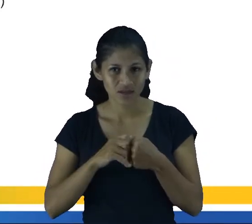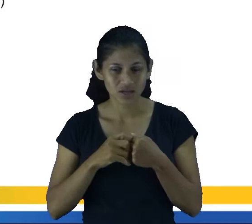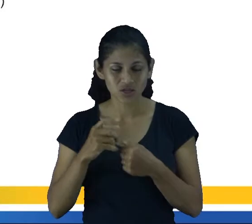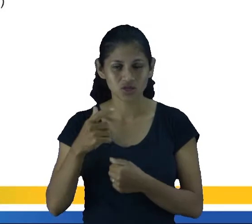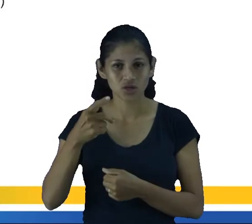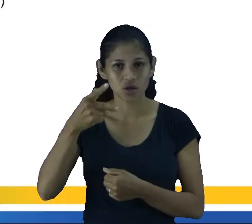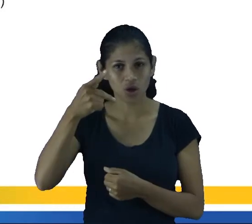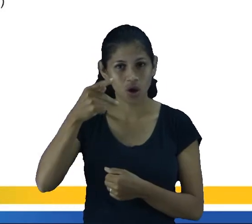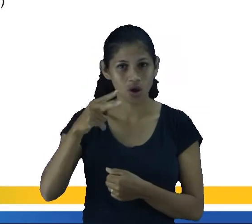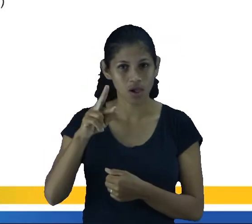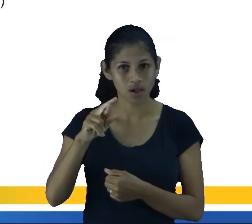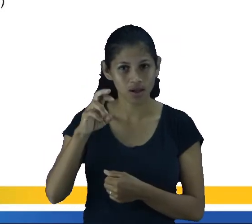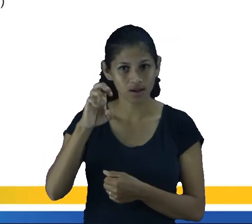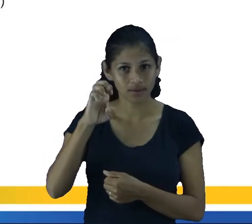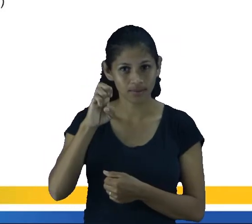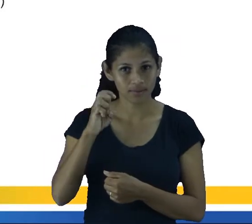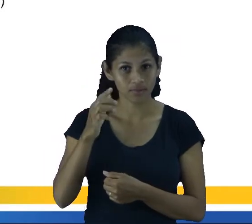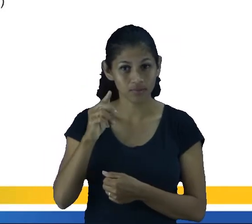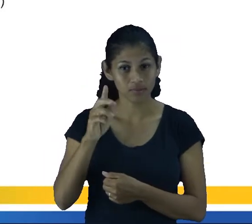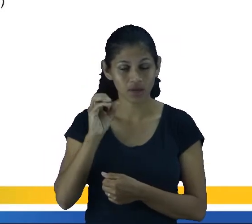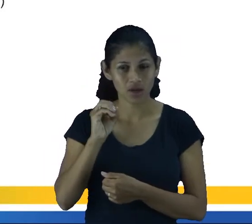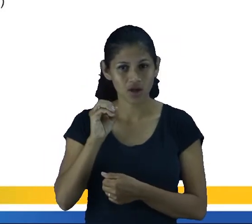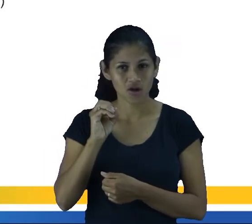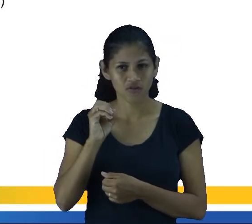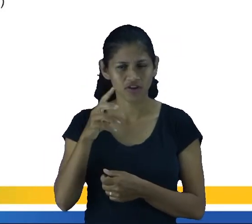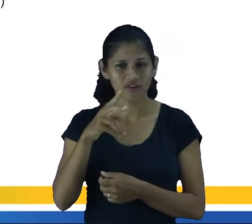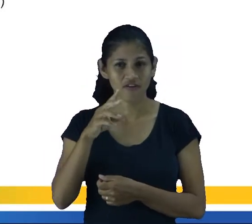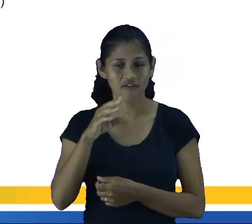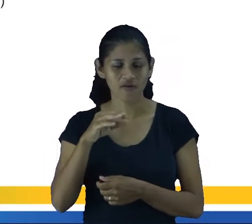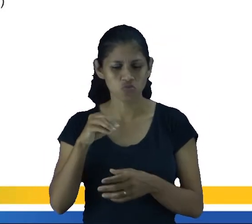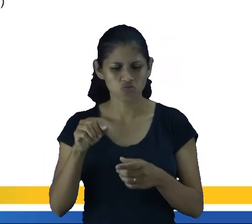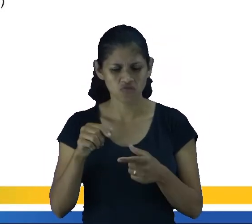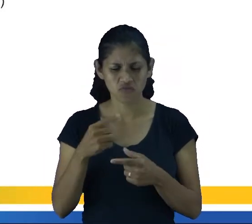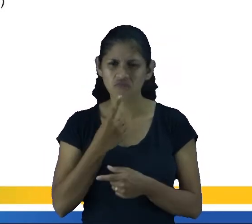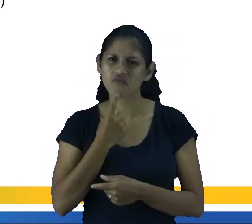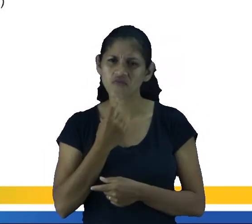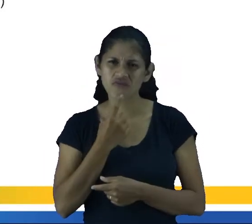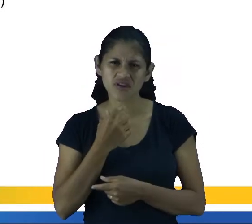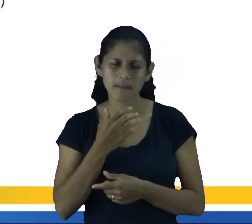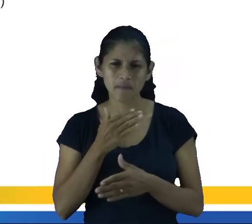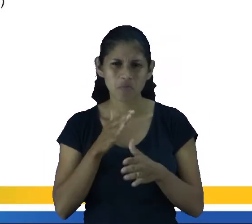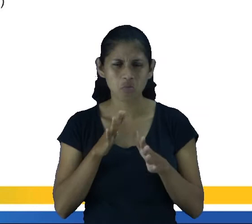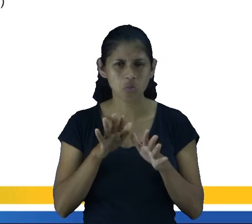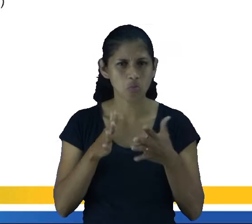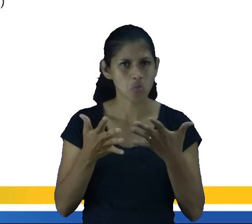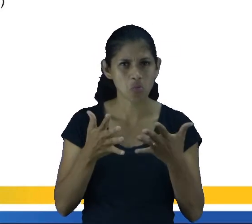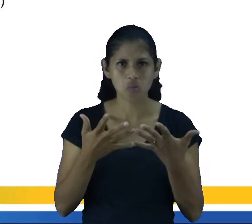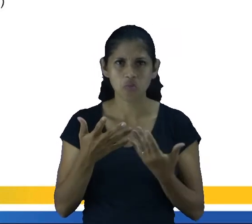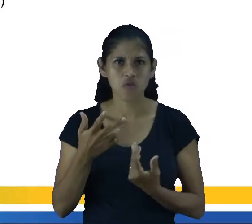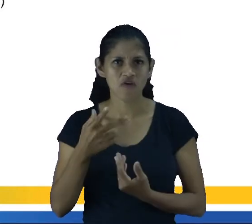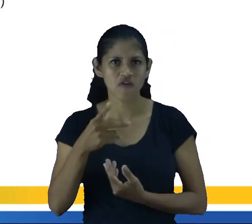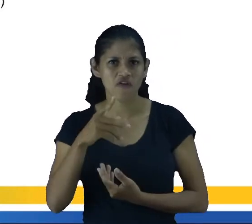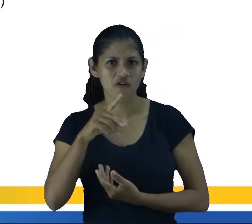reação de o quê? De enferrujamento, né? De oxidoredução. Então aqui, ó,